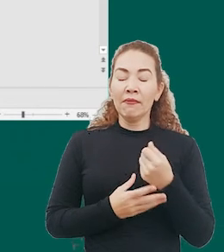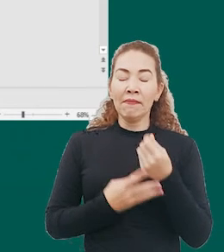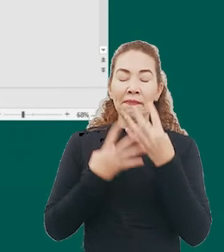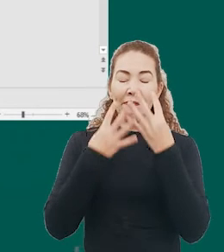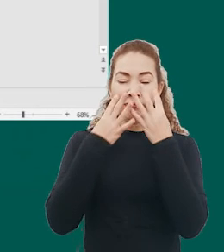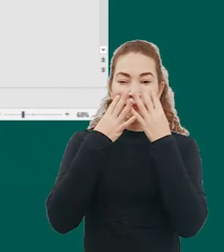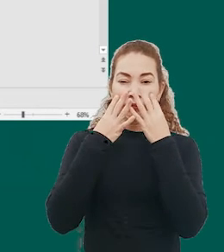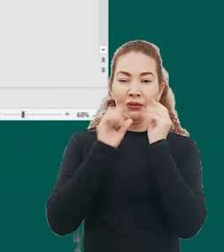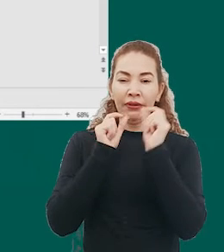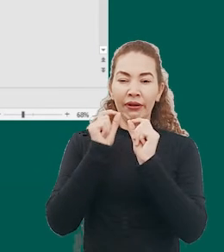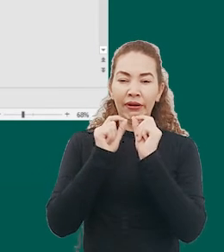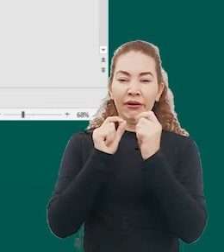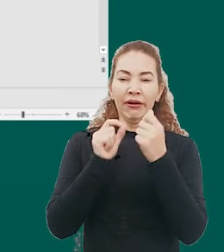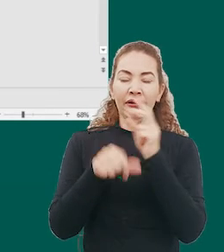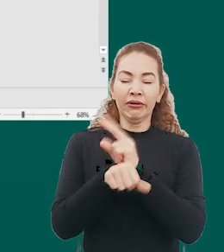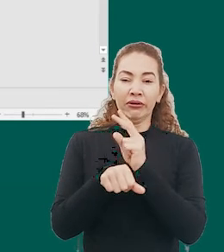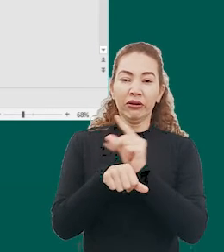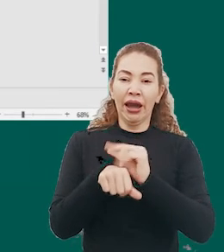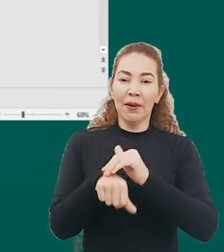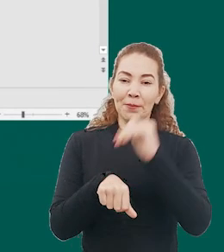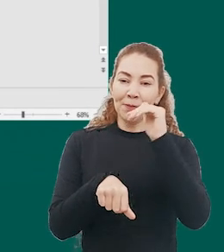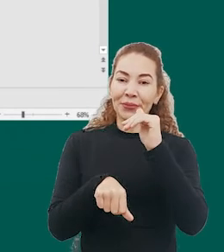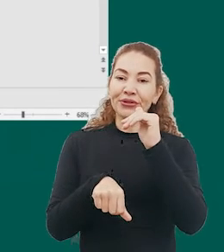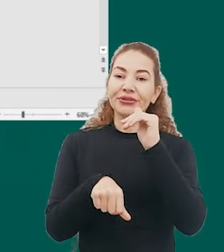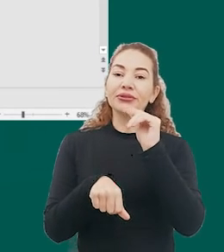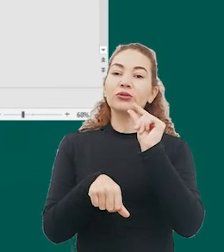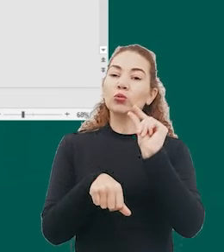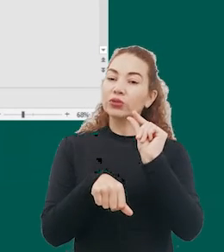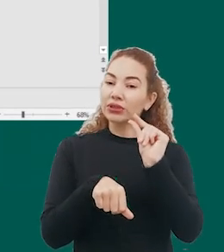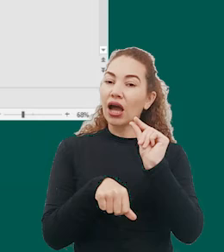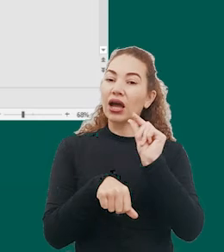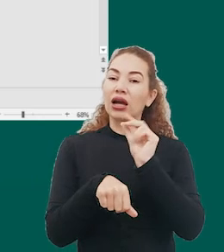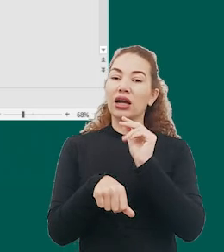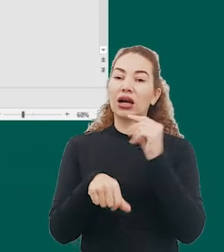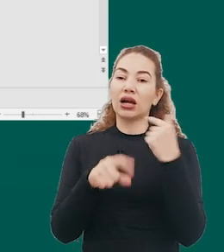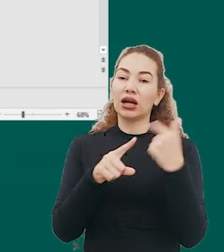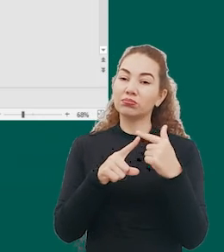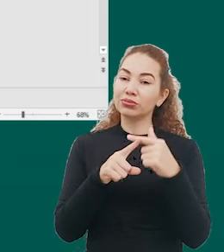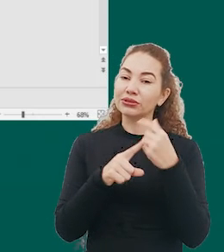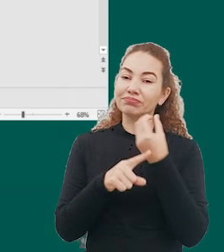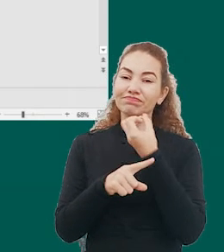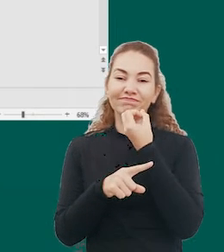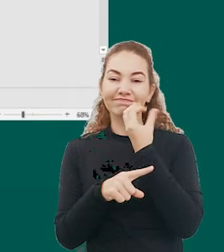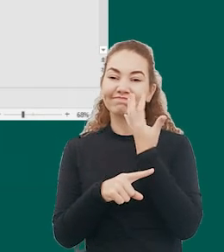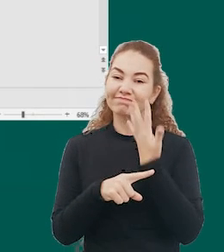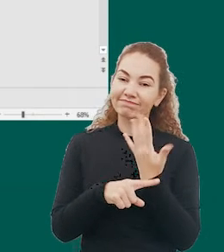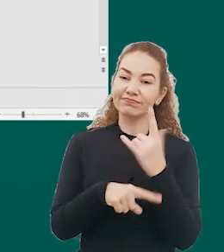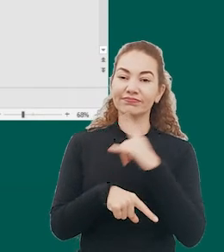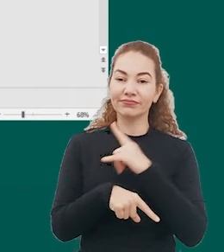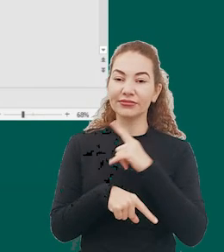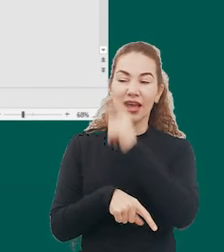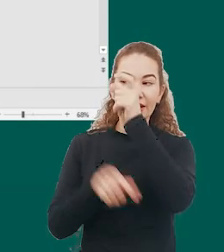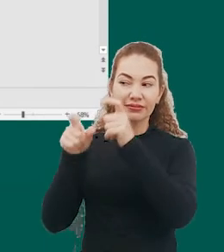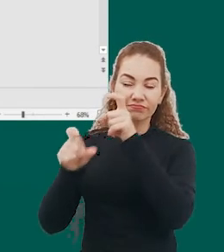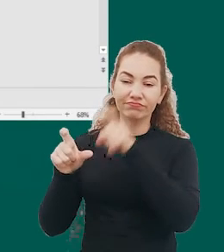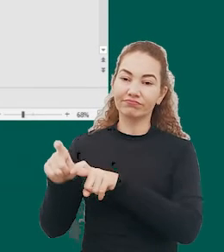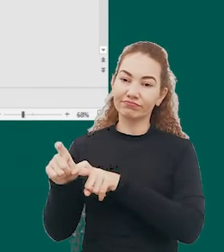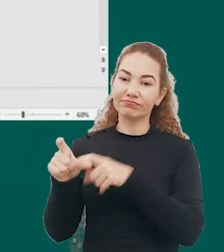um pouco de atenção e cuidar um pouquinho, porque às vezes não é muito interessante nós termos esses